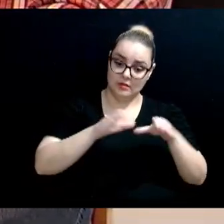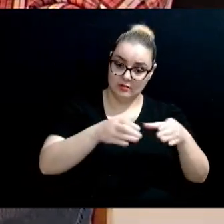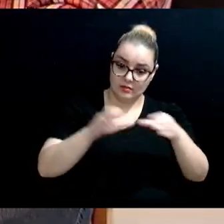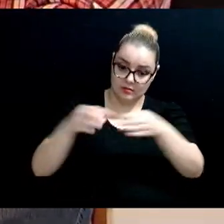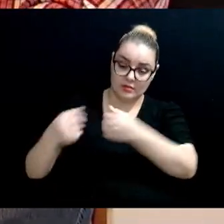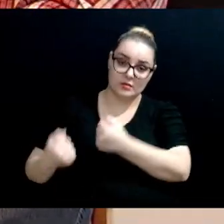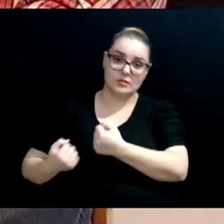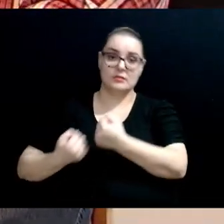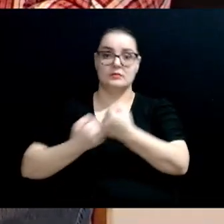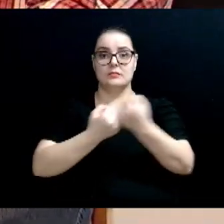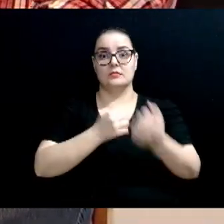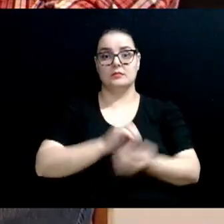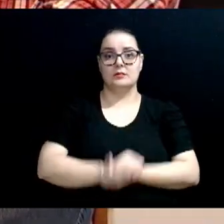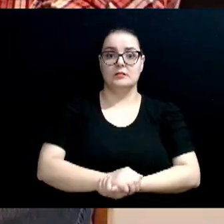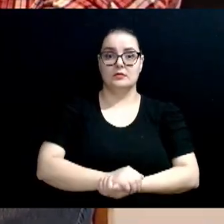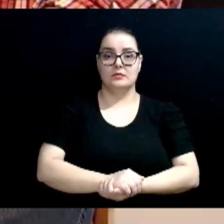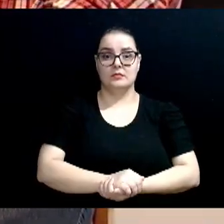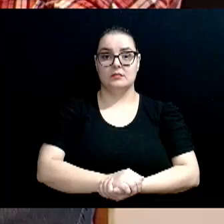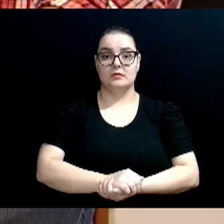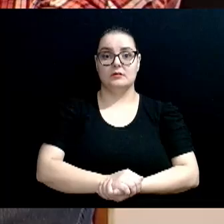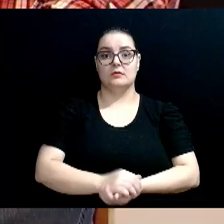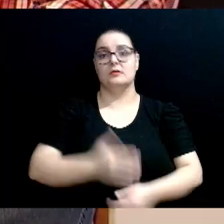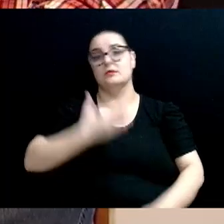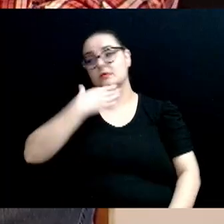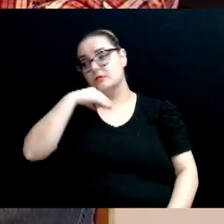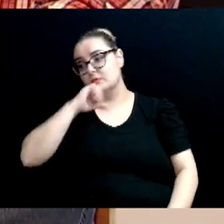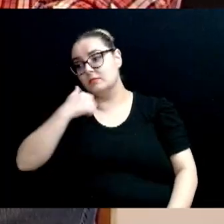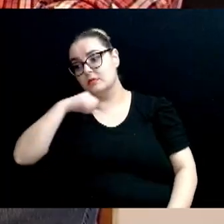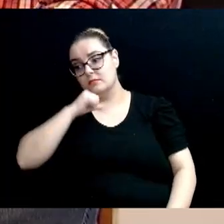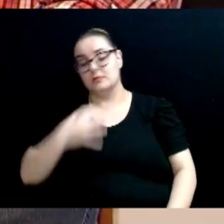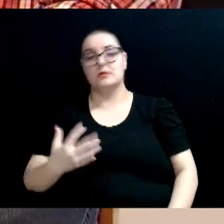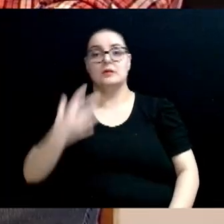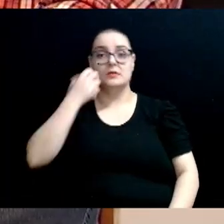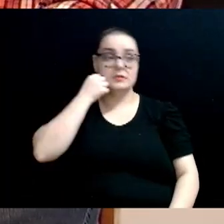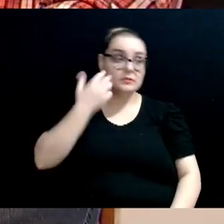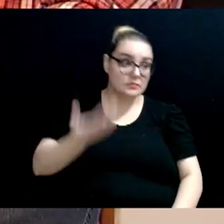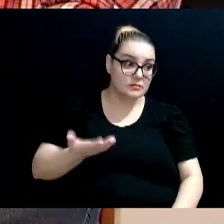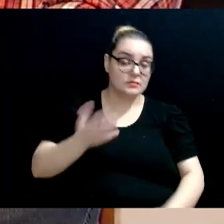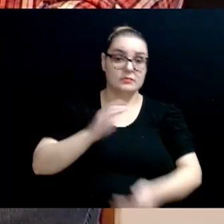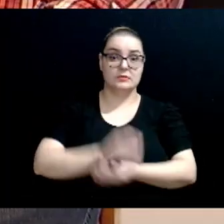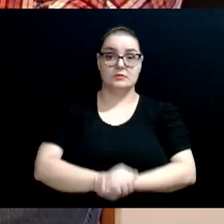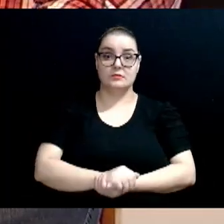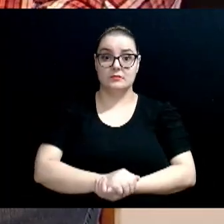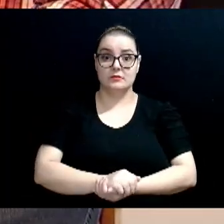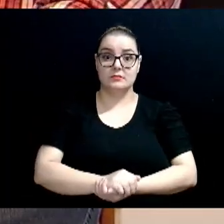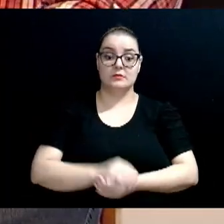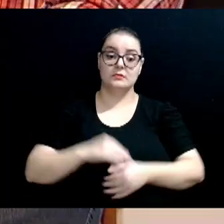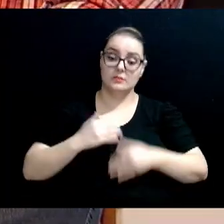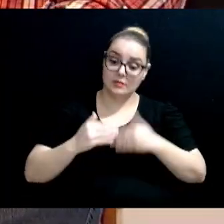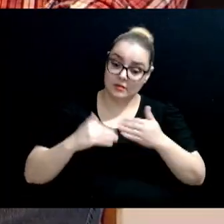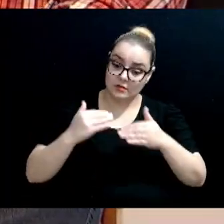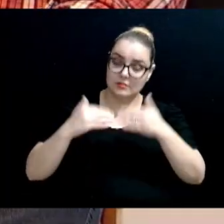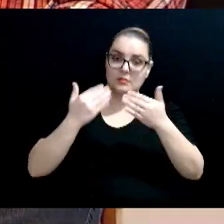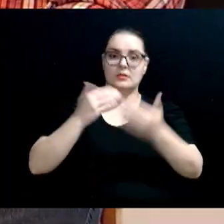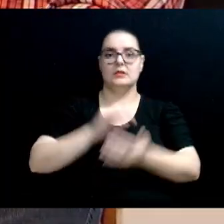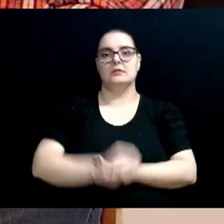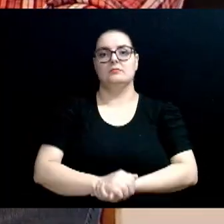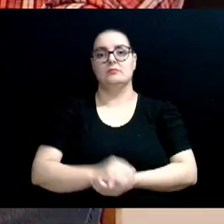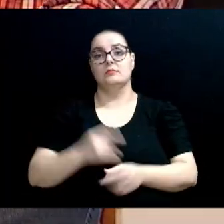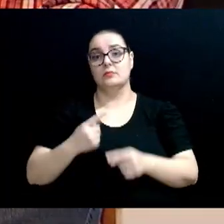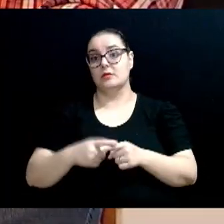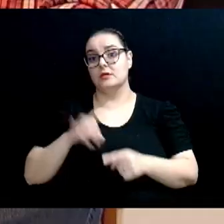apoio aos pais adotantes, né? E vá desenvolvendo aquilo, porque a gente só pode